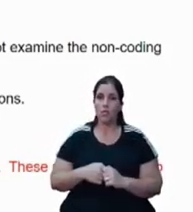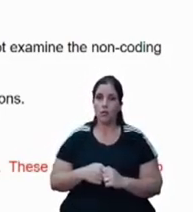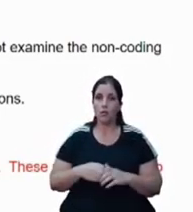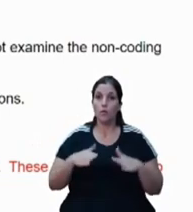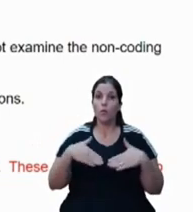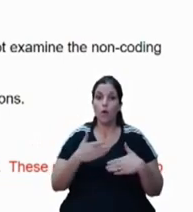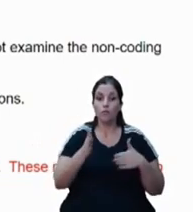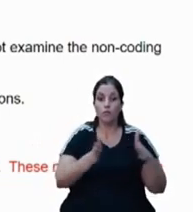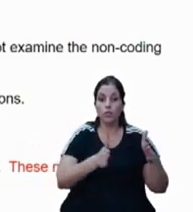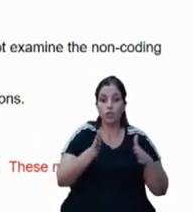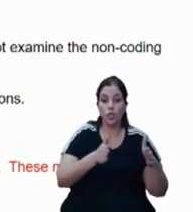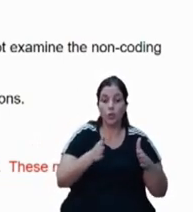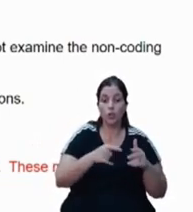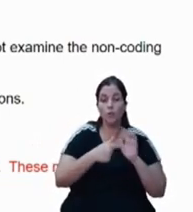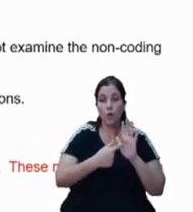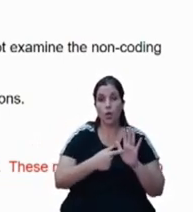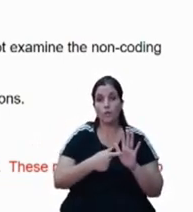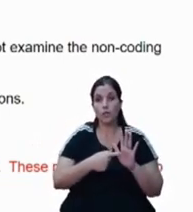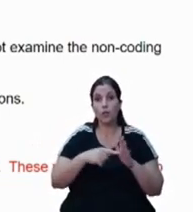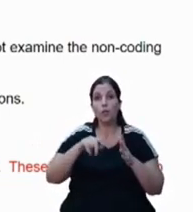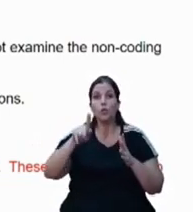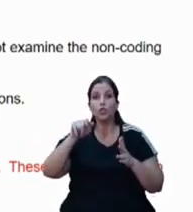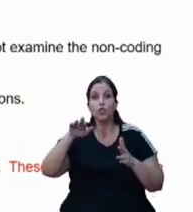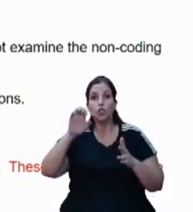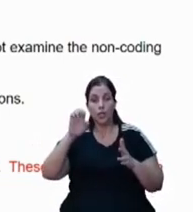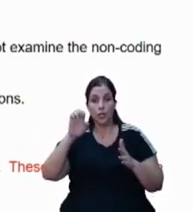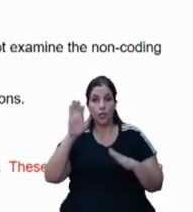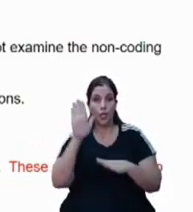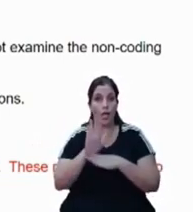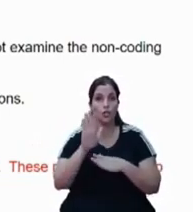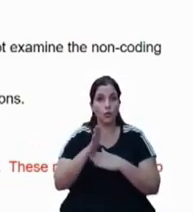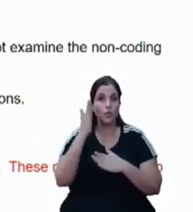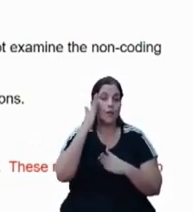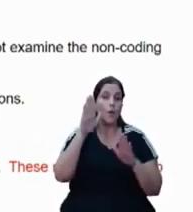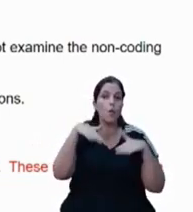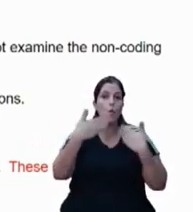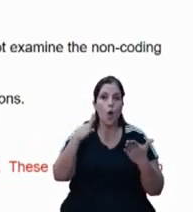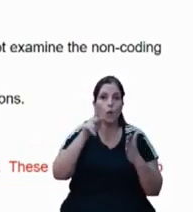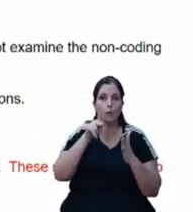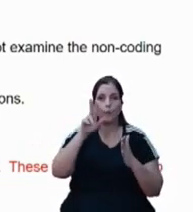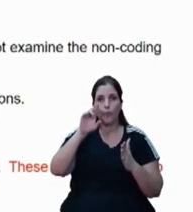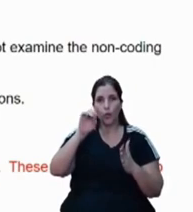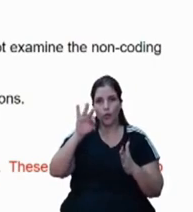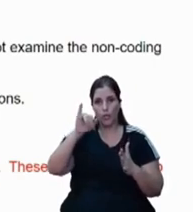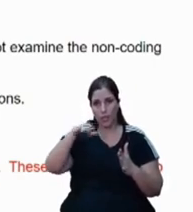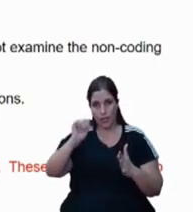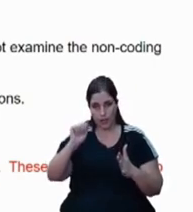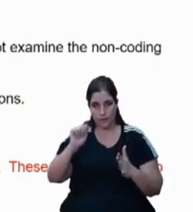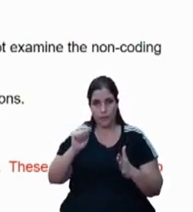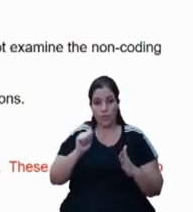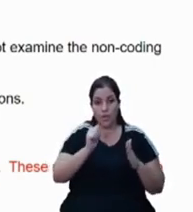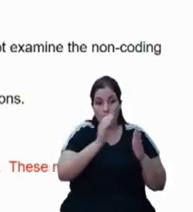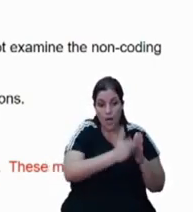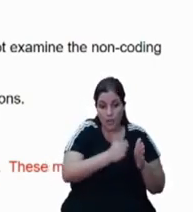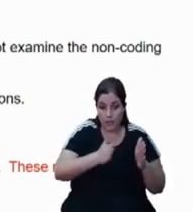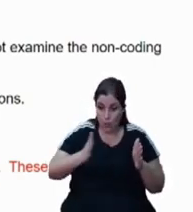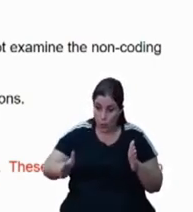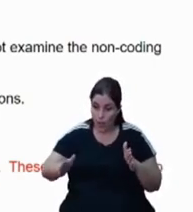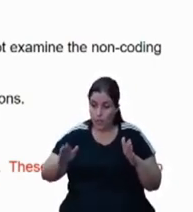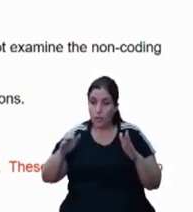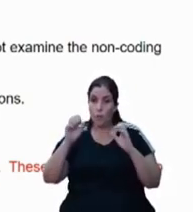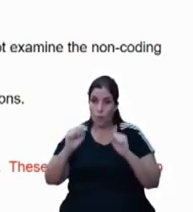that codificam contribute os to the genes, que amino contribuem acid para a sequence sequência of dos the protein. aminoácidos da proteína. So A exome sequência do sequencing can be exoma done pode for ser one feita para um gene gene ou or